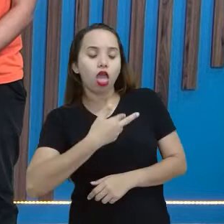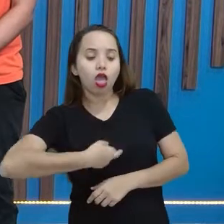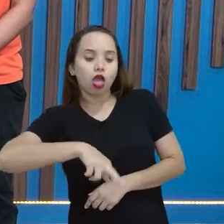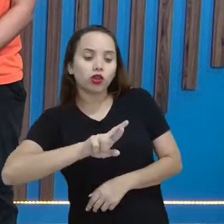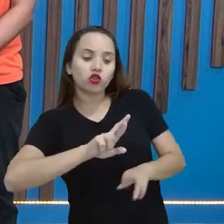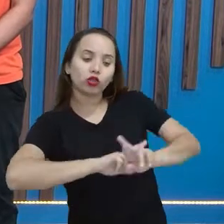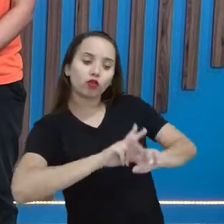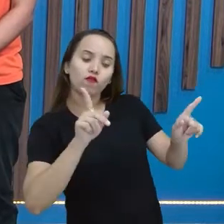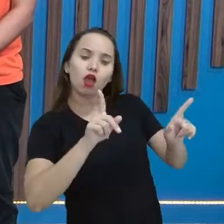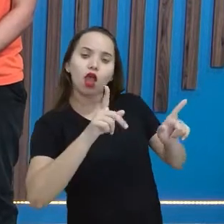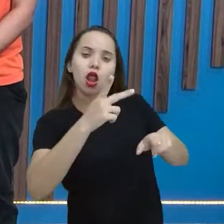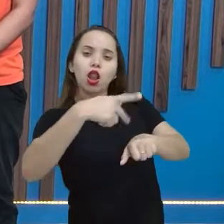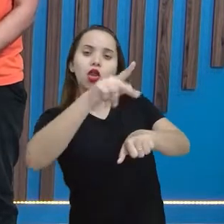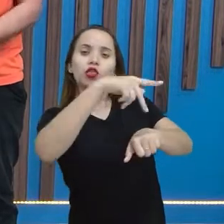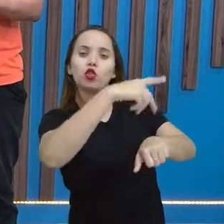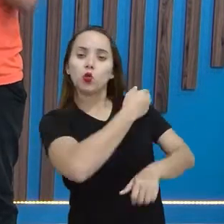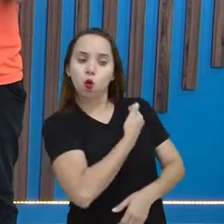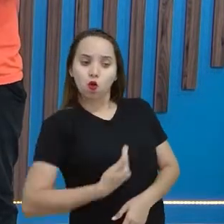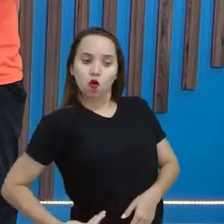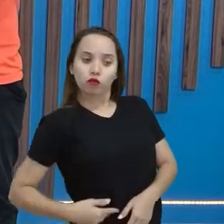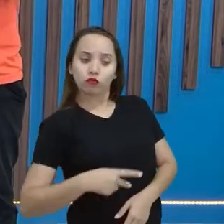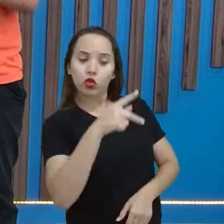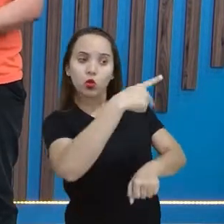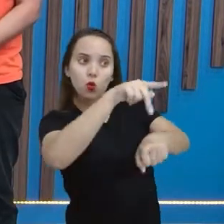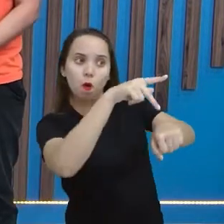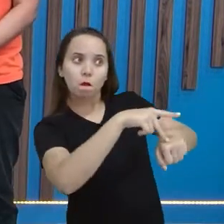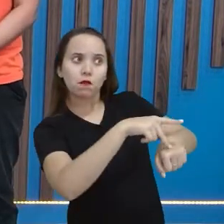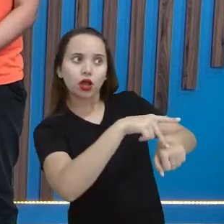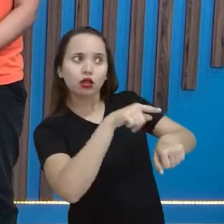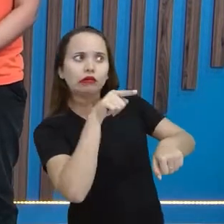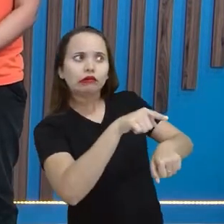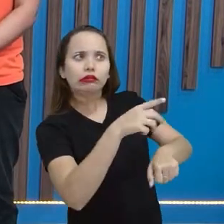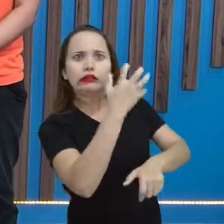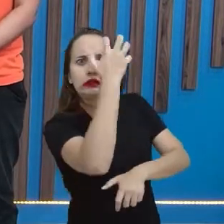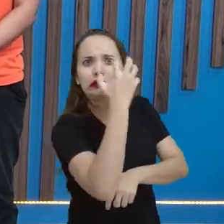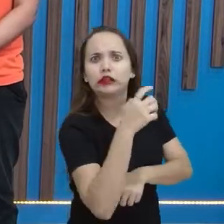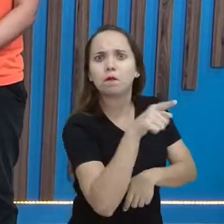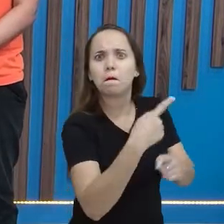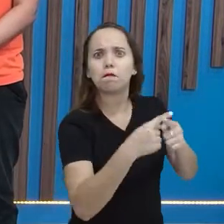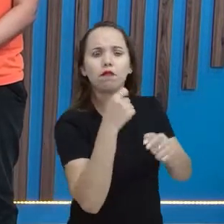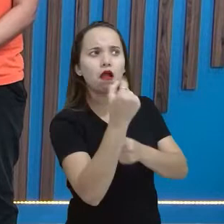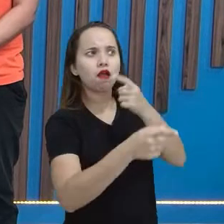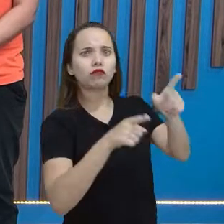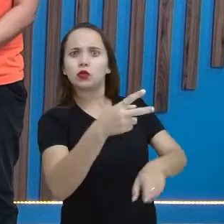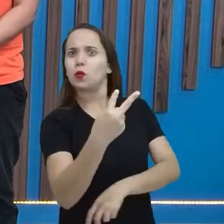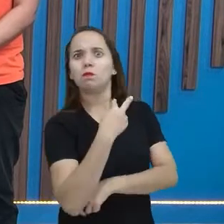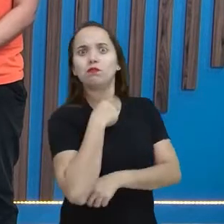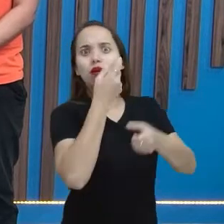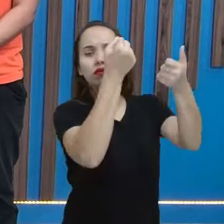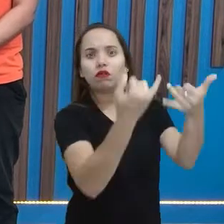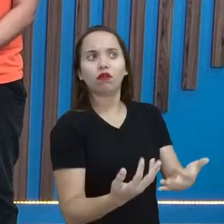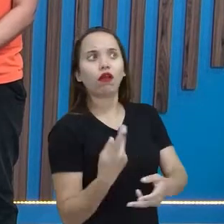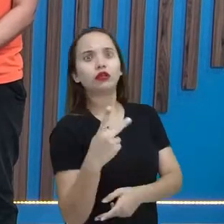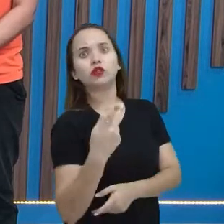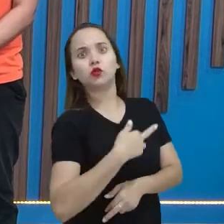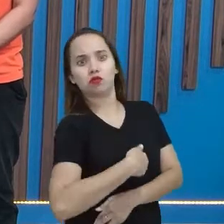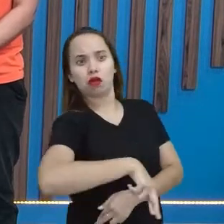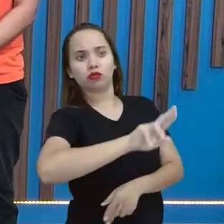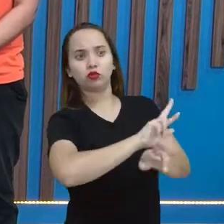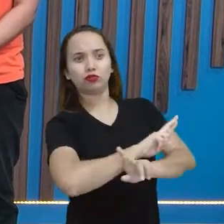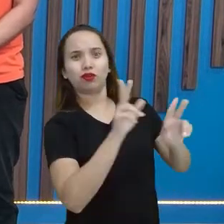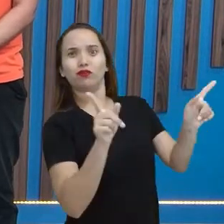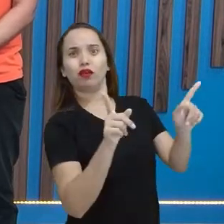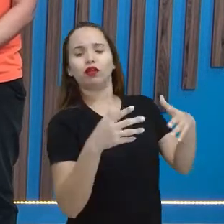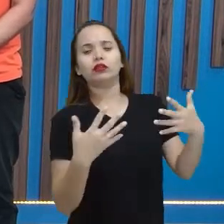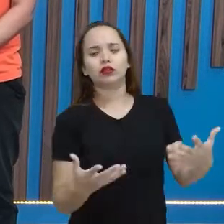preso ou vai presa. Vejam a seriedade disso, e a gente não quer isso. Então, aqui no nosso país, todo dia 21 de janeiro é